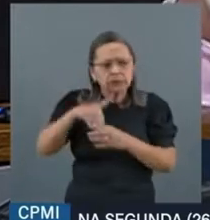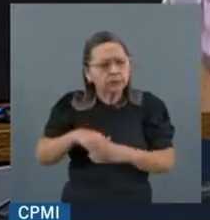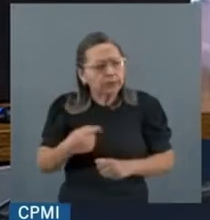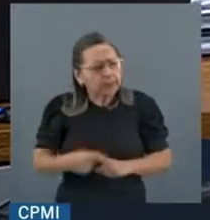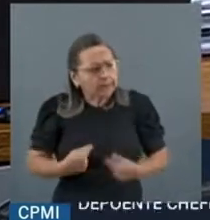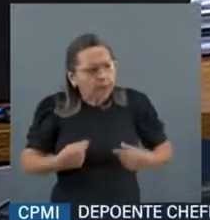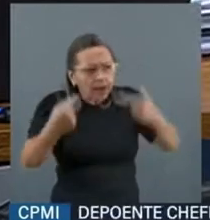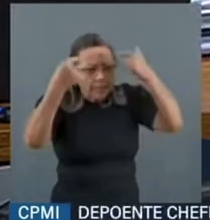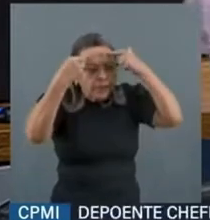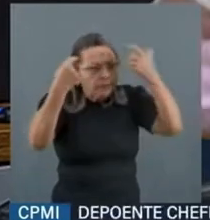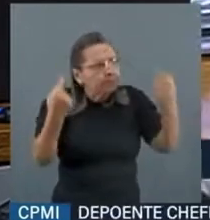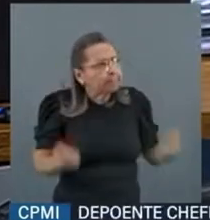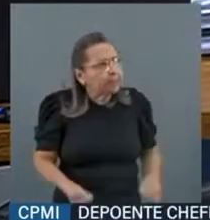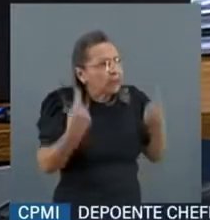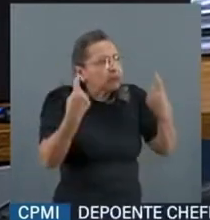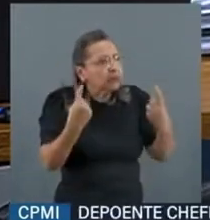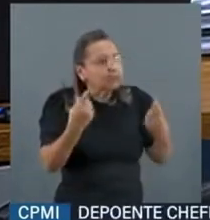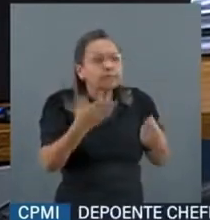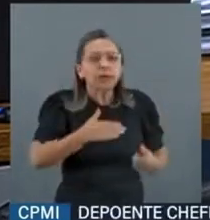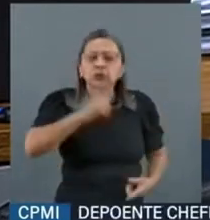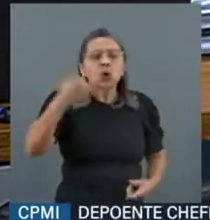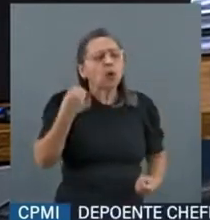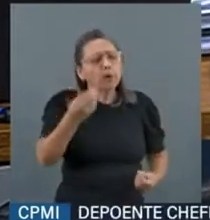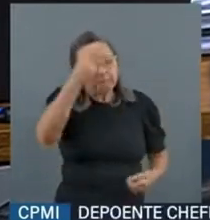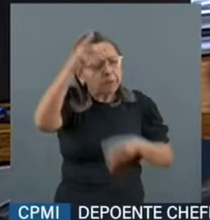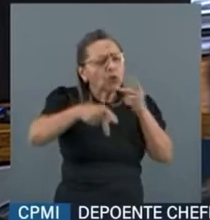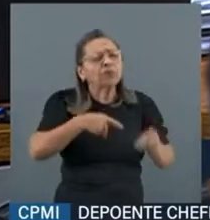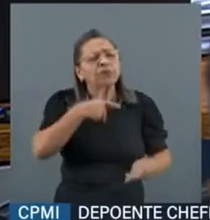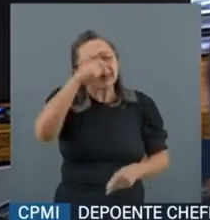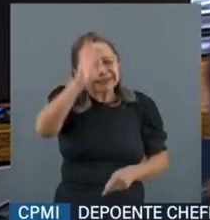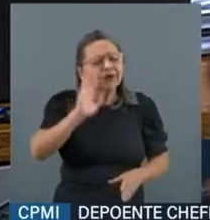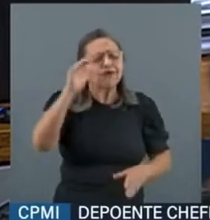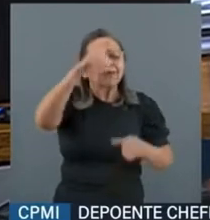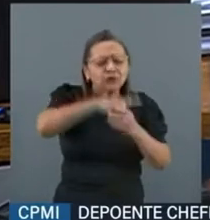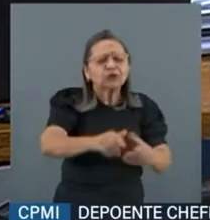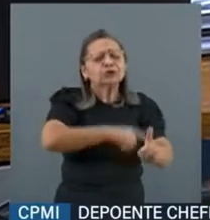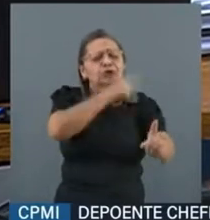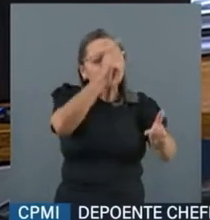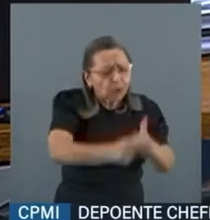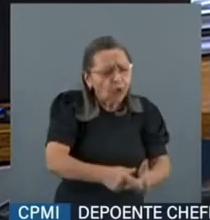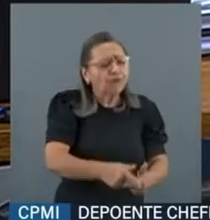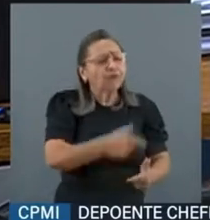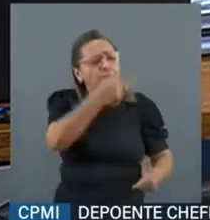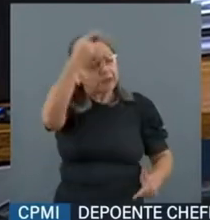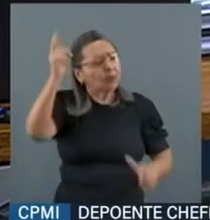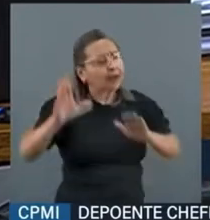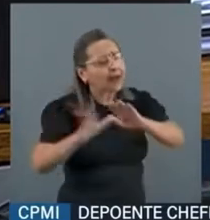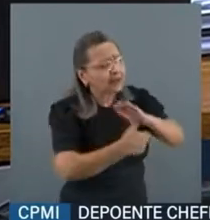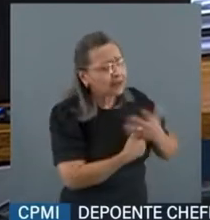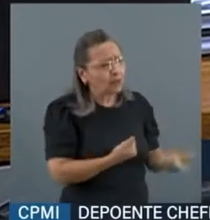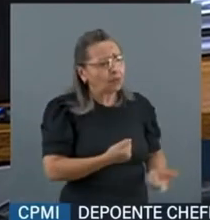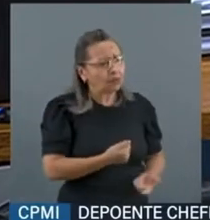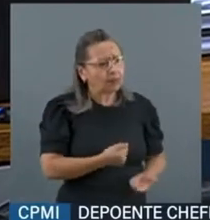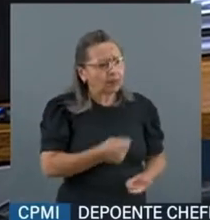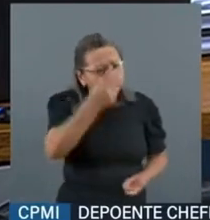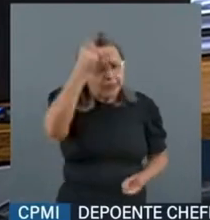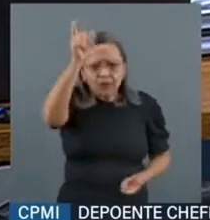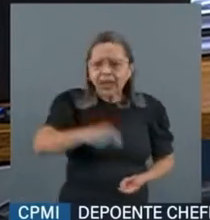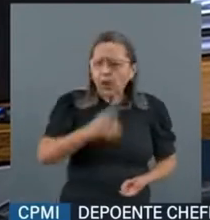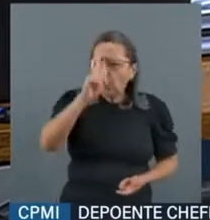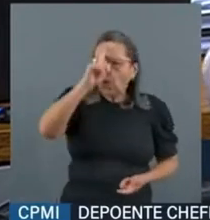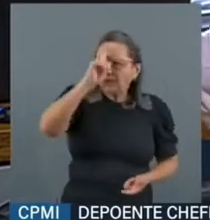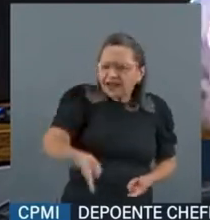que o povo brasileiro votou no ladrão de novo o cara condenado em três instâncias e a pouco aqui uma um parlamentar